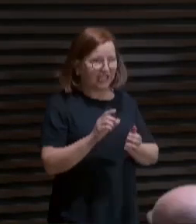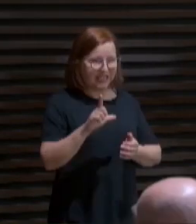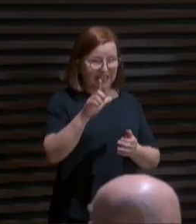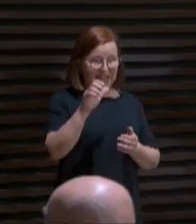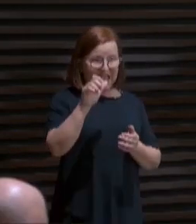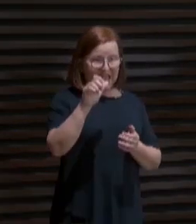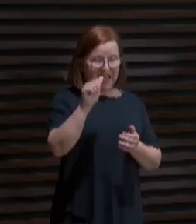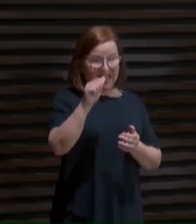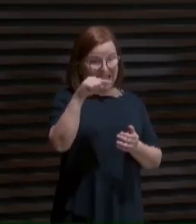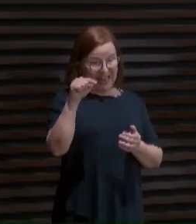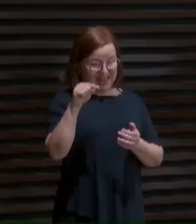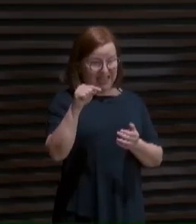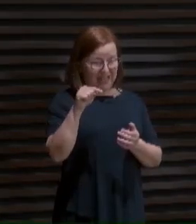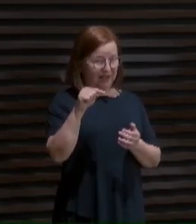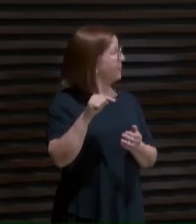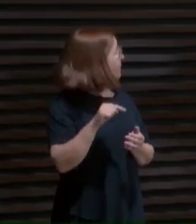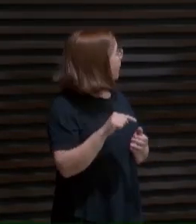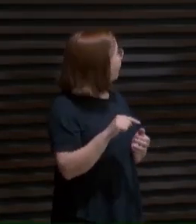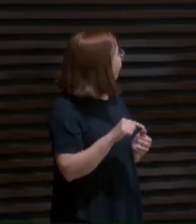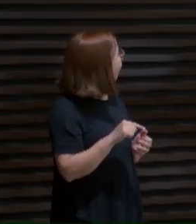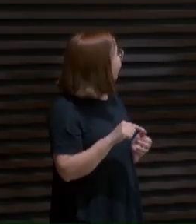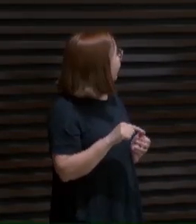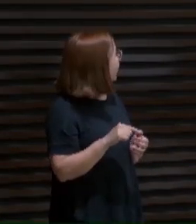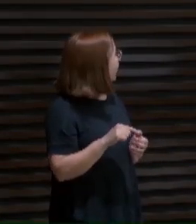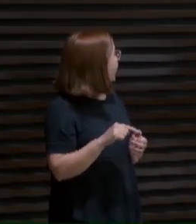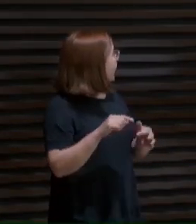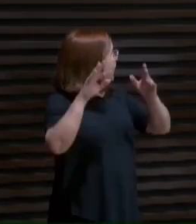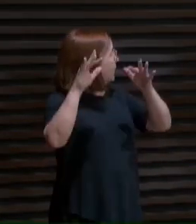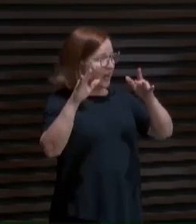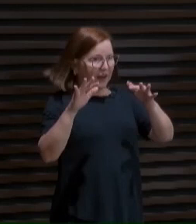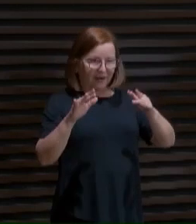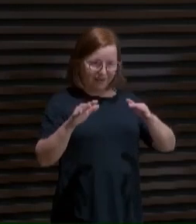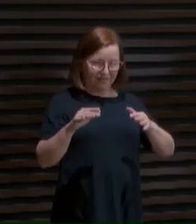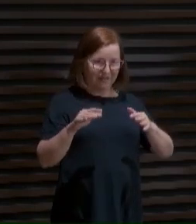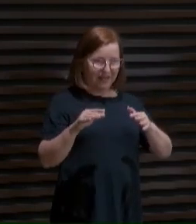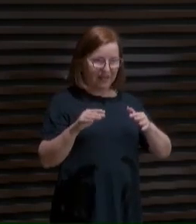has de livrar Israel por meu intermédio, como disseste.